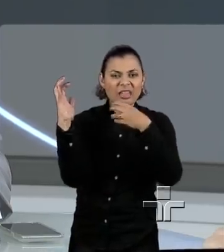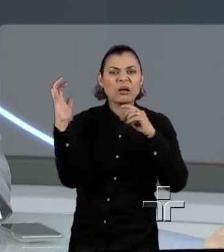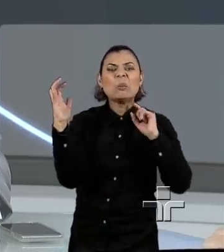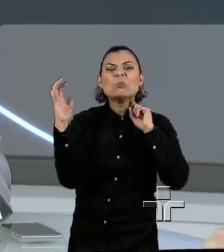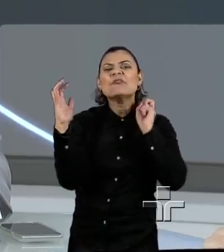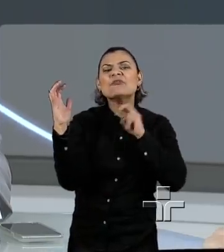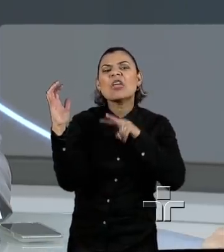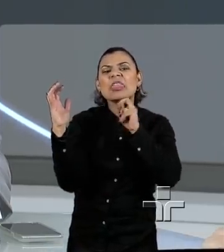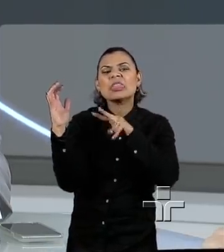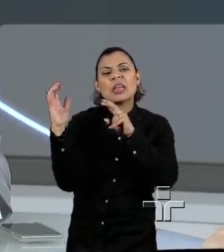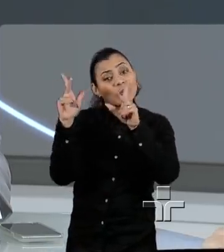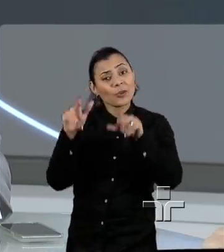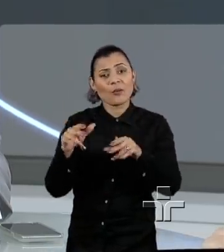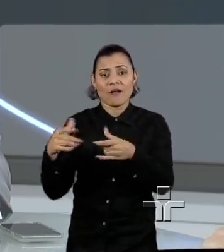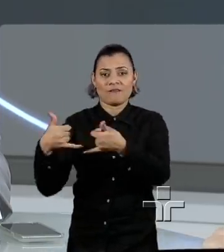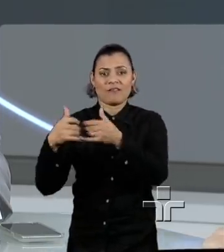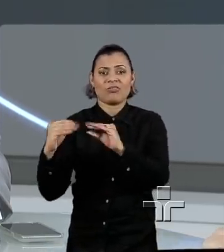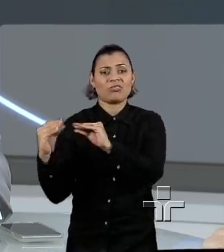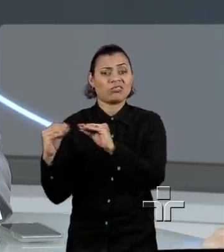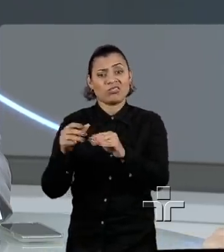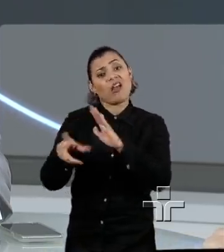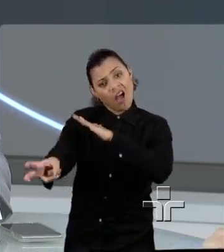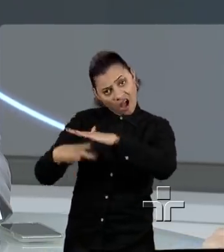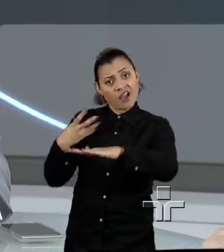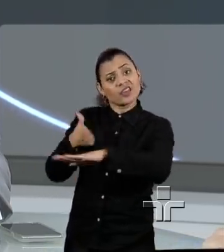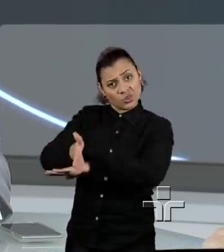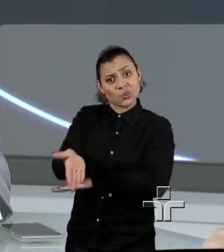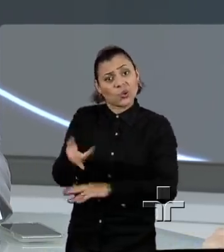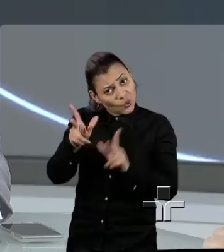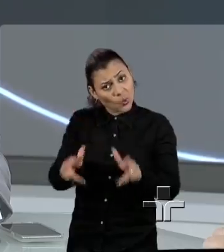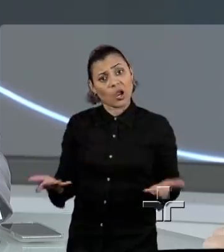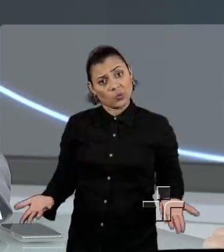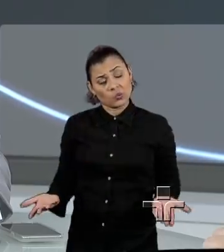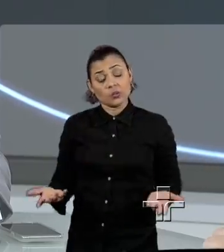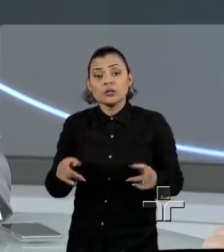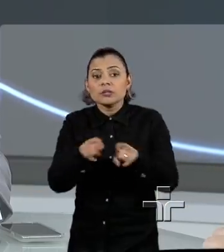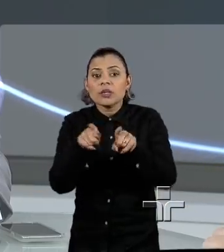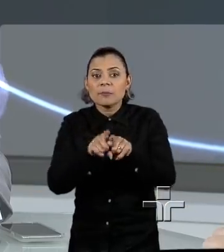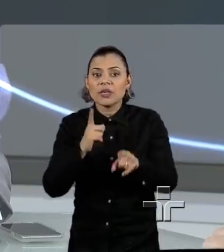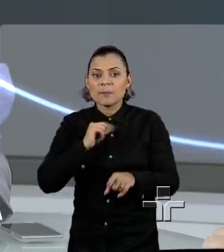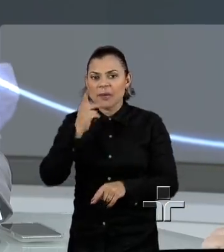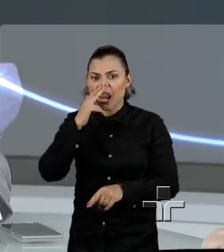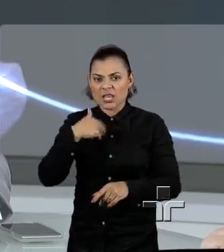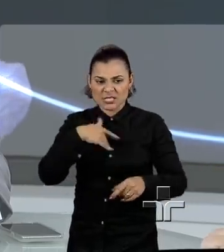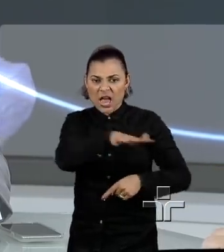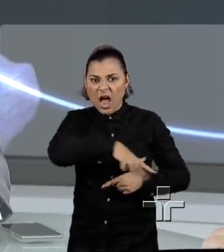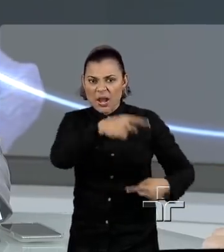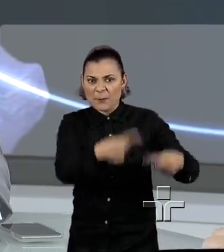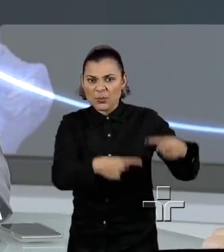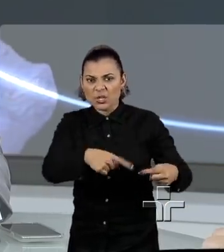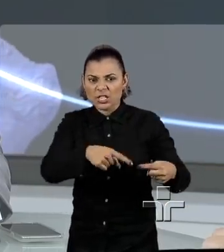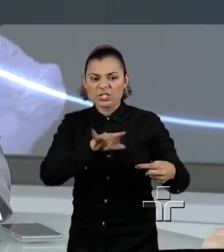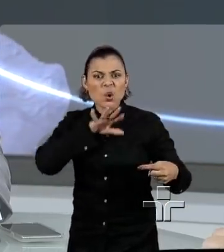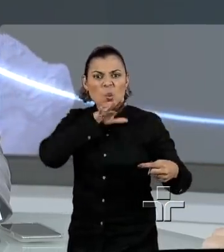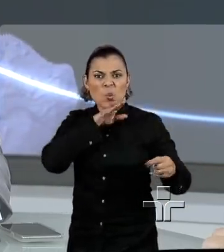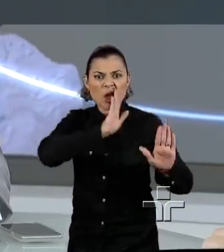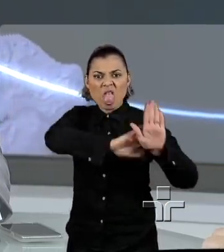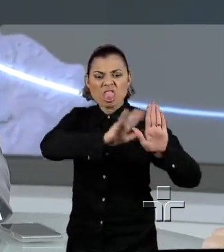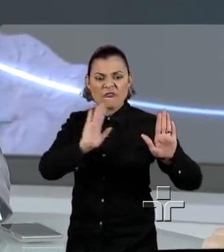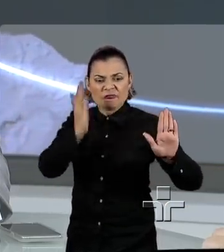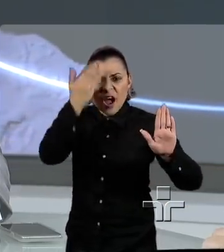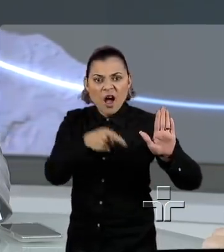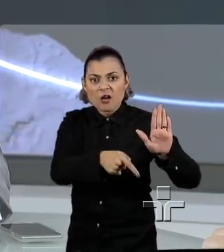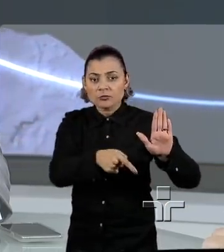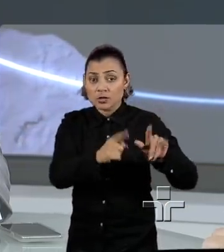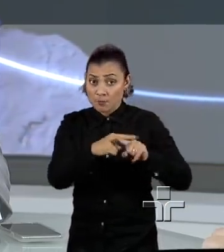mensagens hackeadas, né? O Reinaldo Berto, a Lava Jato trouxe à tona o mundo podre da política, o J.A. Moraes, O curioso é